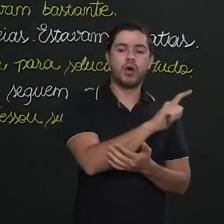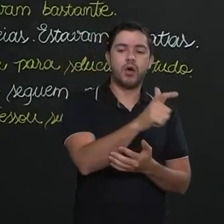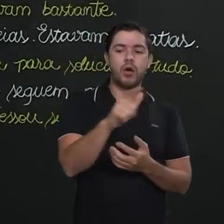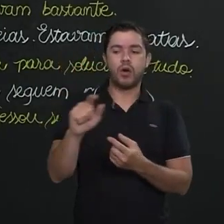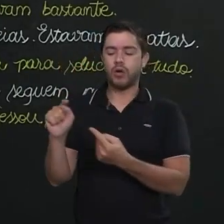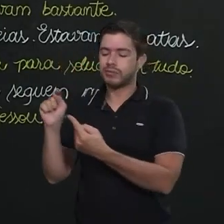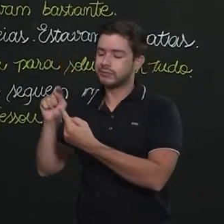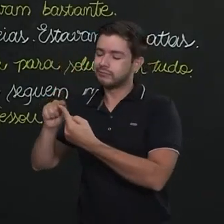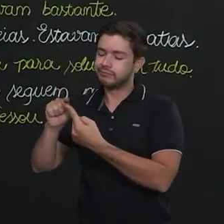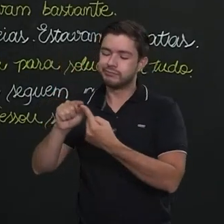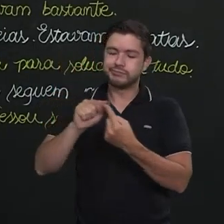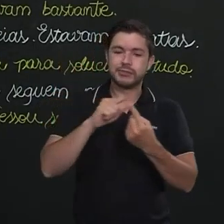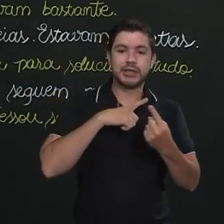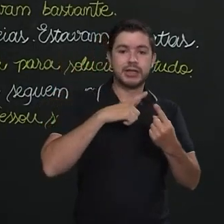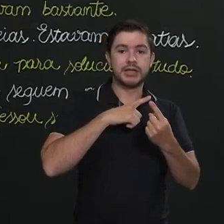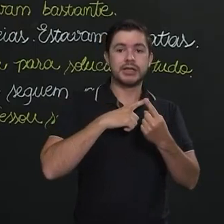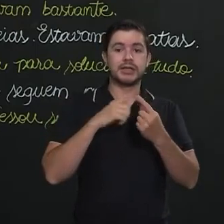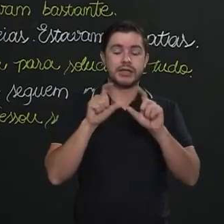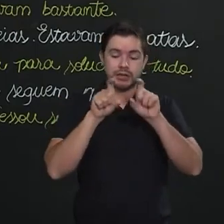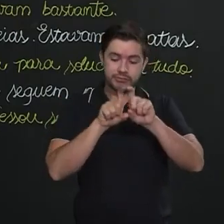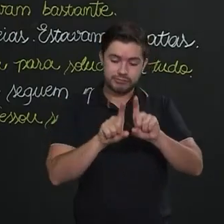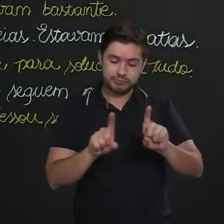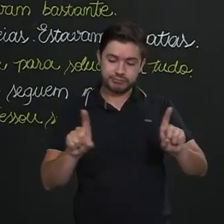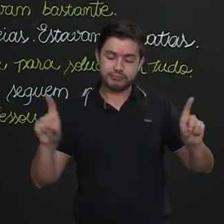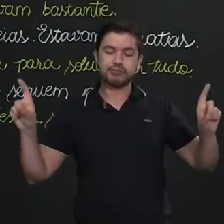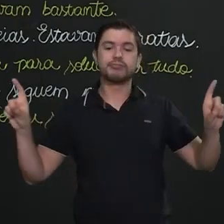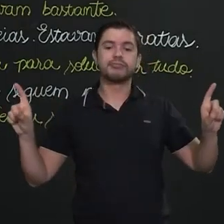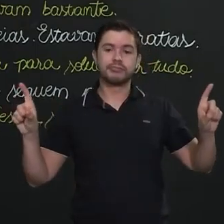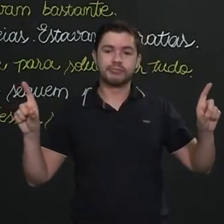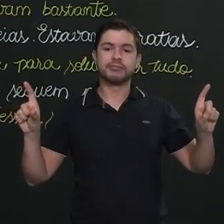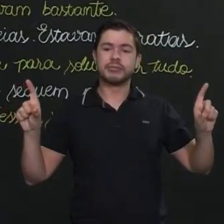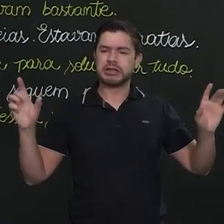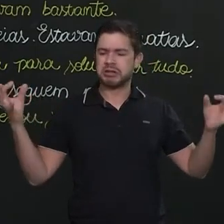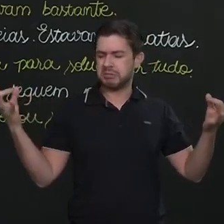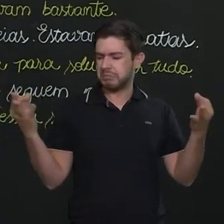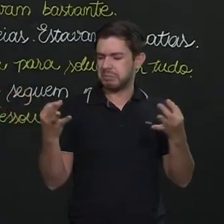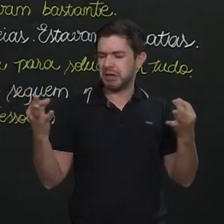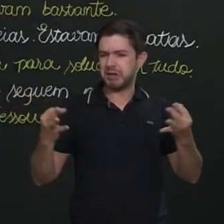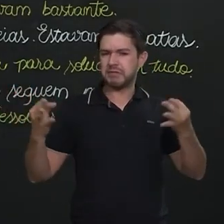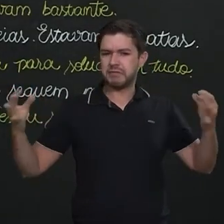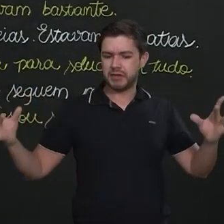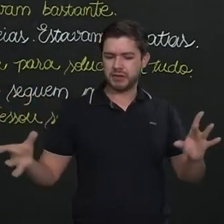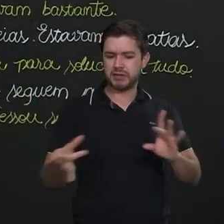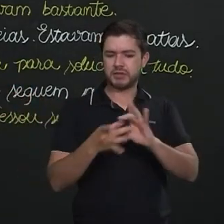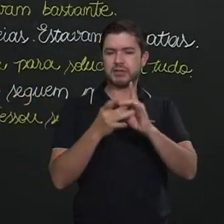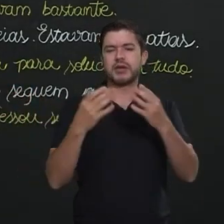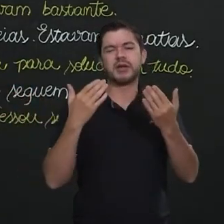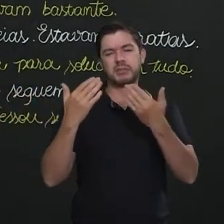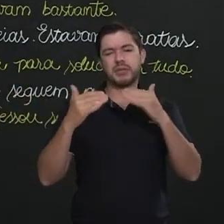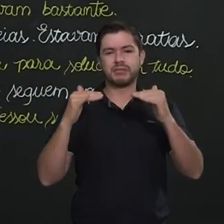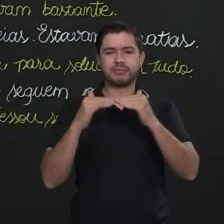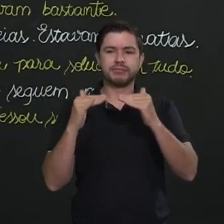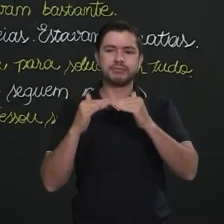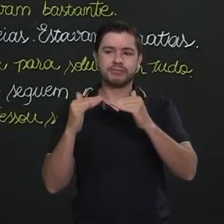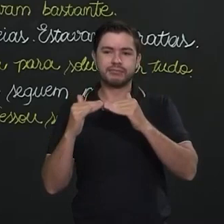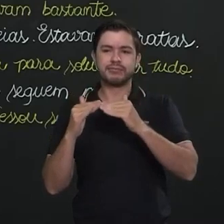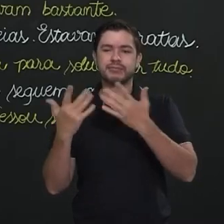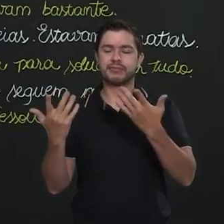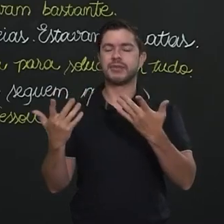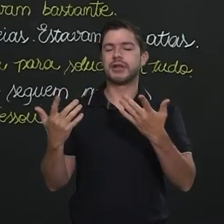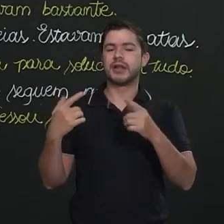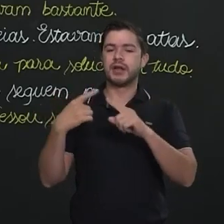aqui. Você tem um vocabulário e uma entonação perfeita. Você tem um vocabulário e